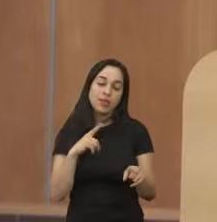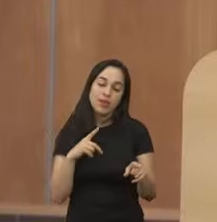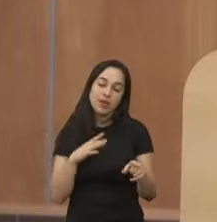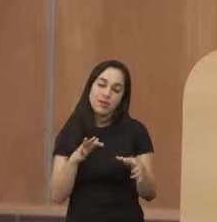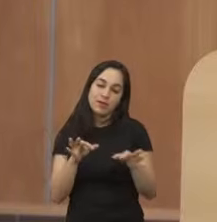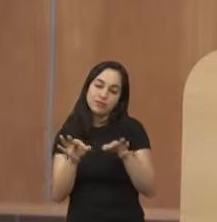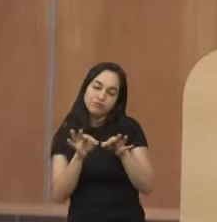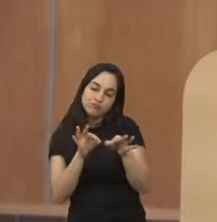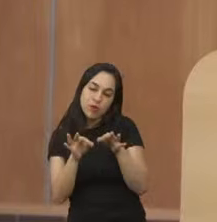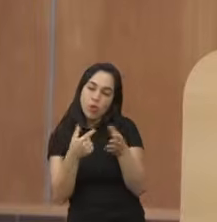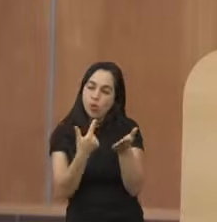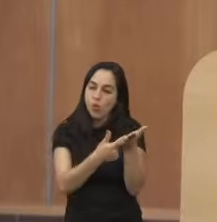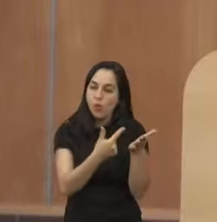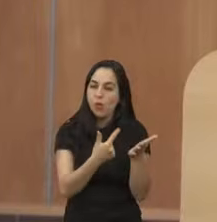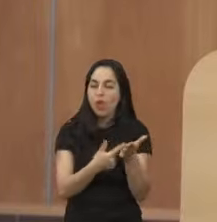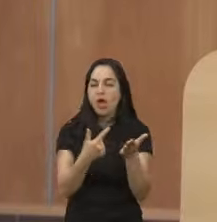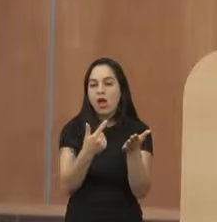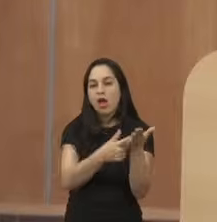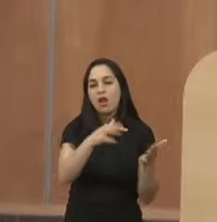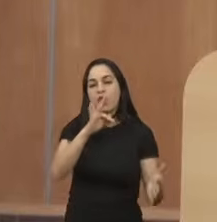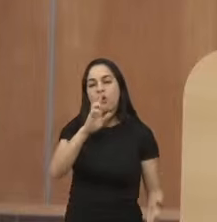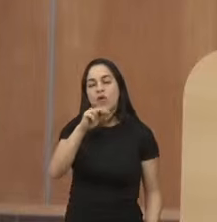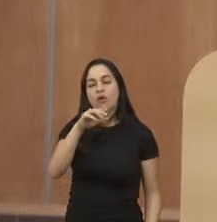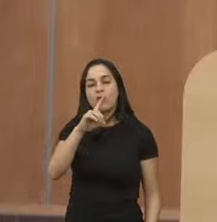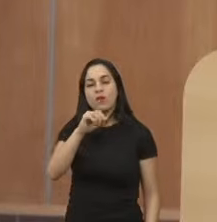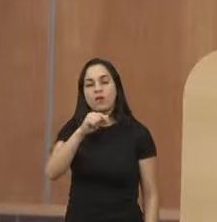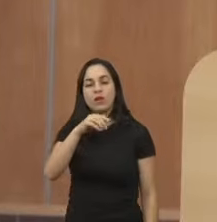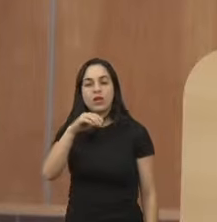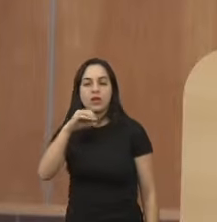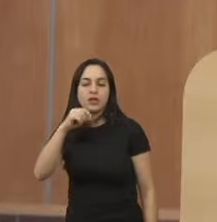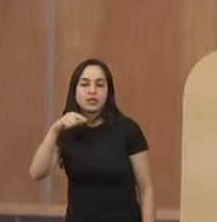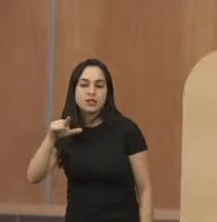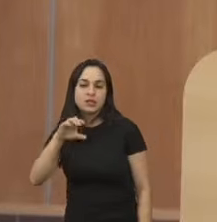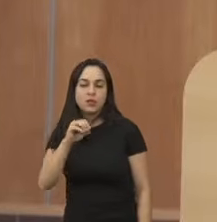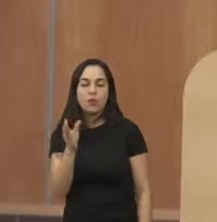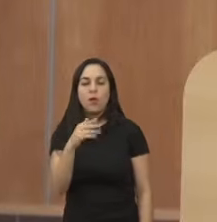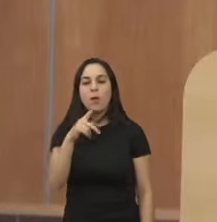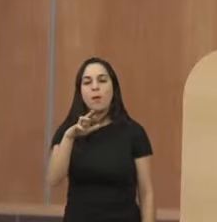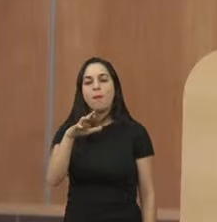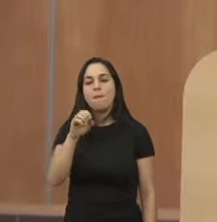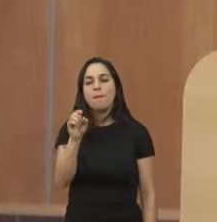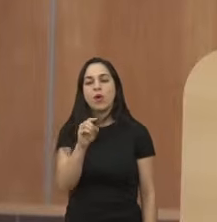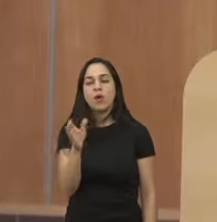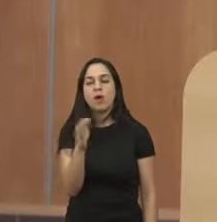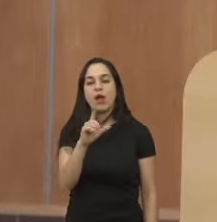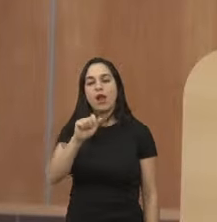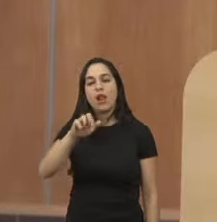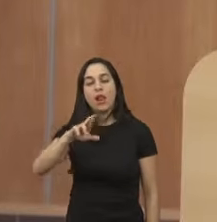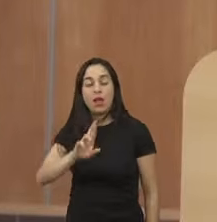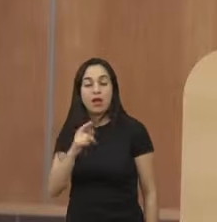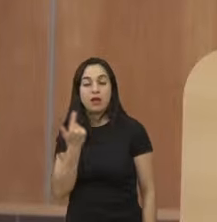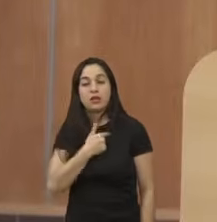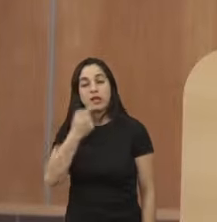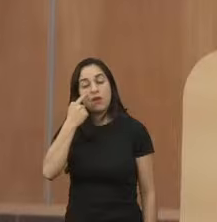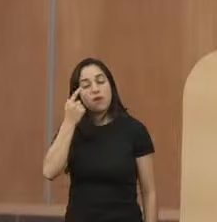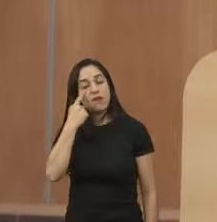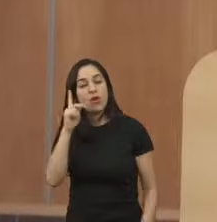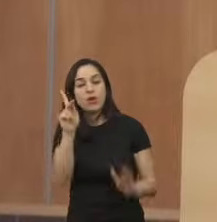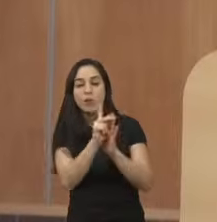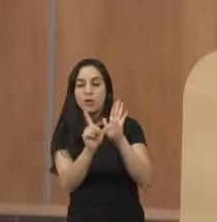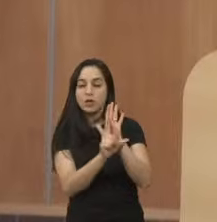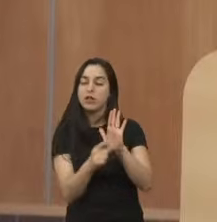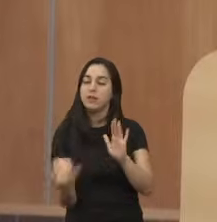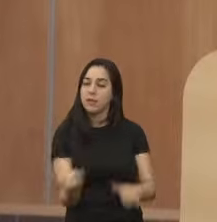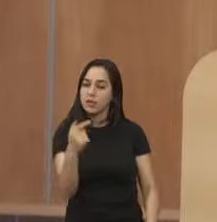Fundação Prolar, para que a gente pudesse votar, algumas dúvidas ficaram pendentes, e a gente viu que, de fato, o projeto é importante para a